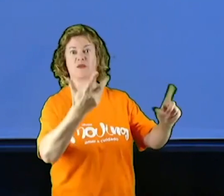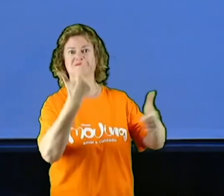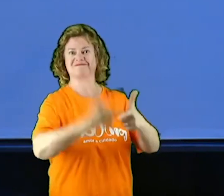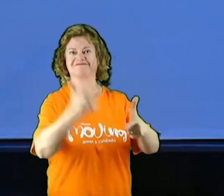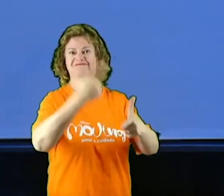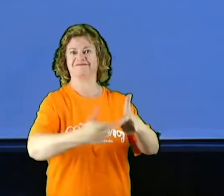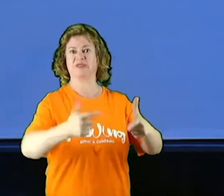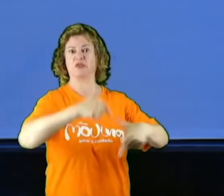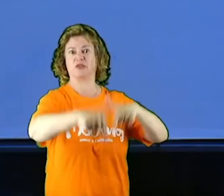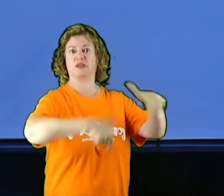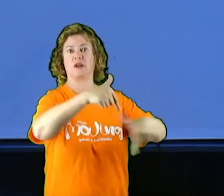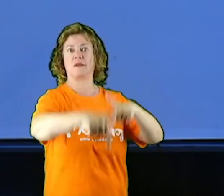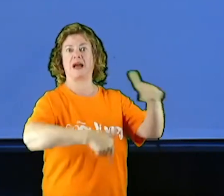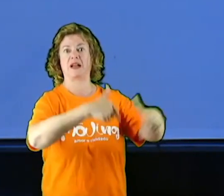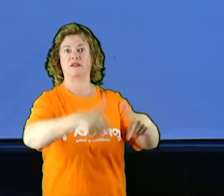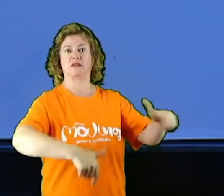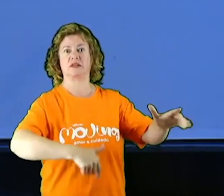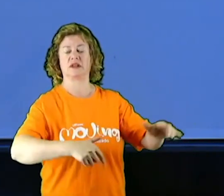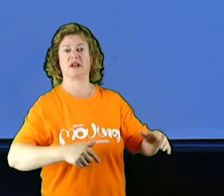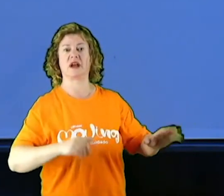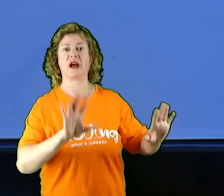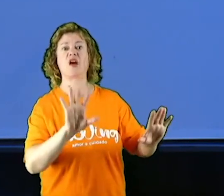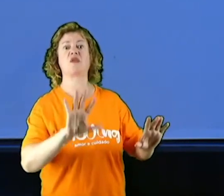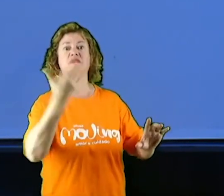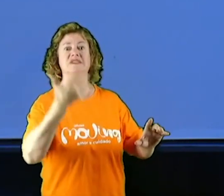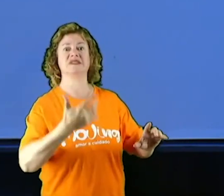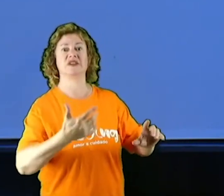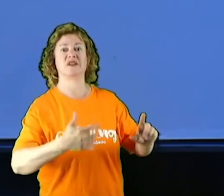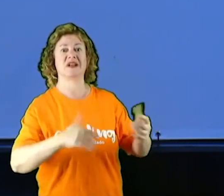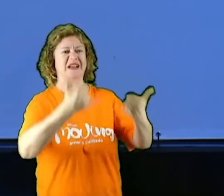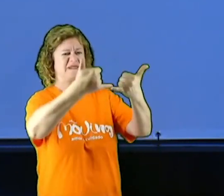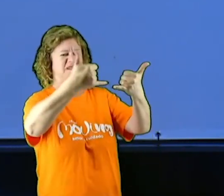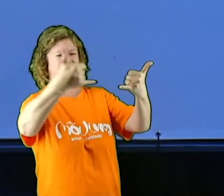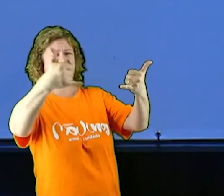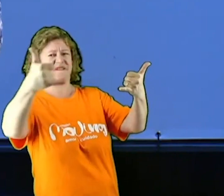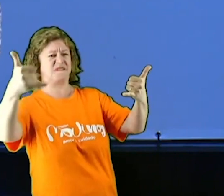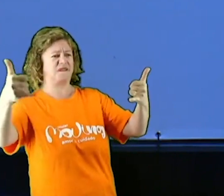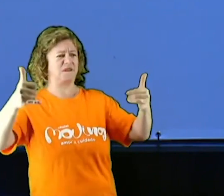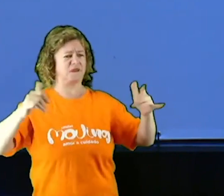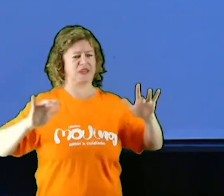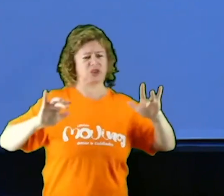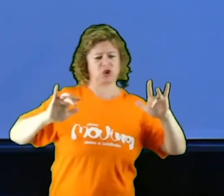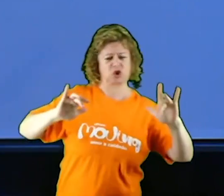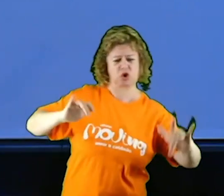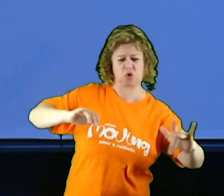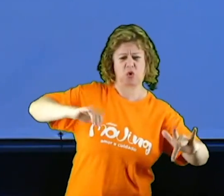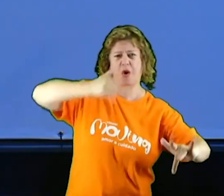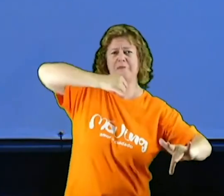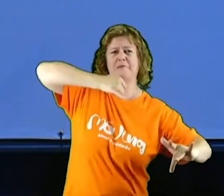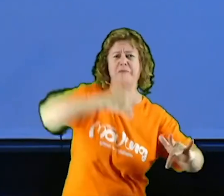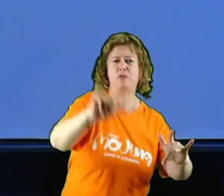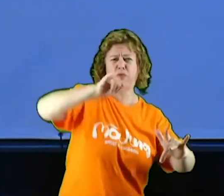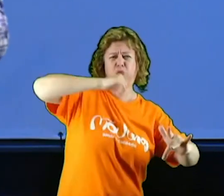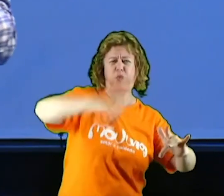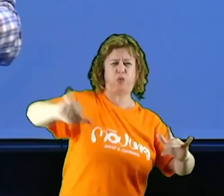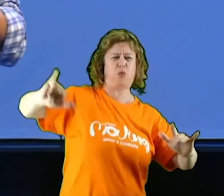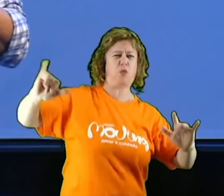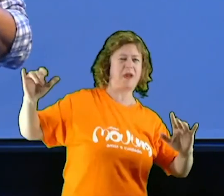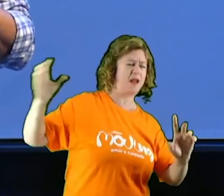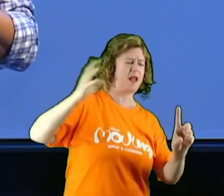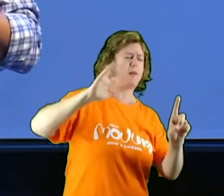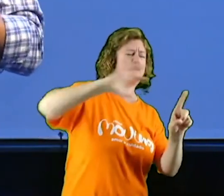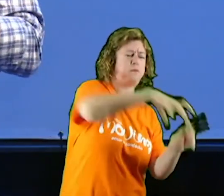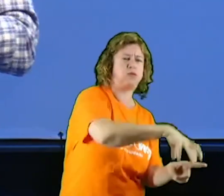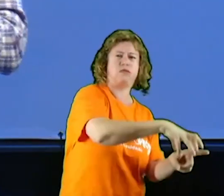vegetativa. Um homem que segura ou toca na chave de